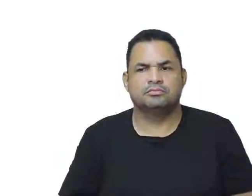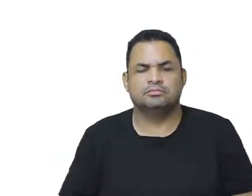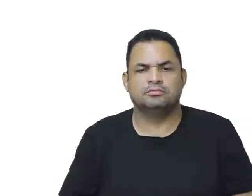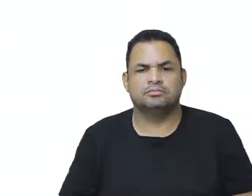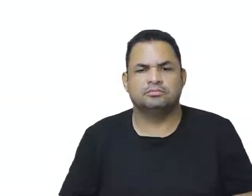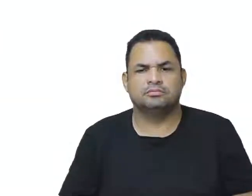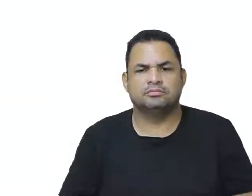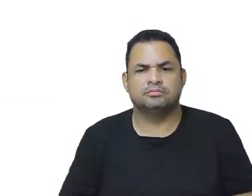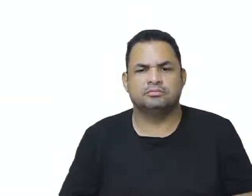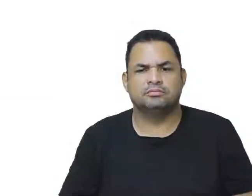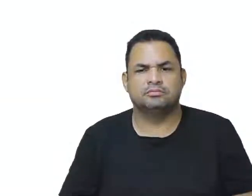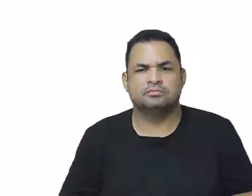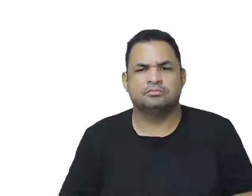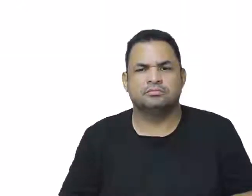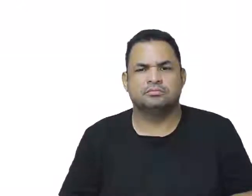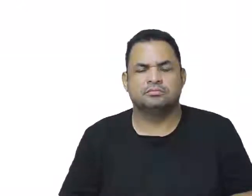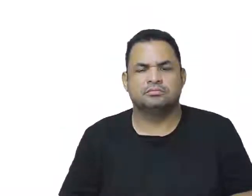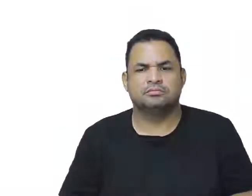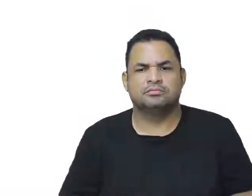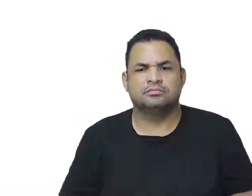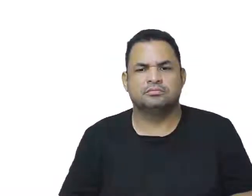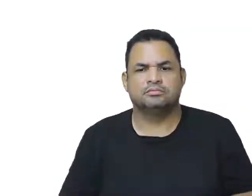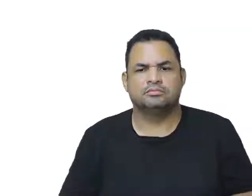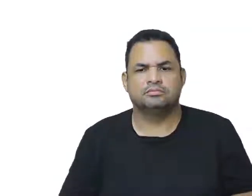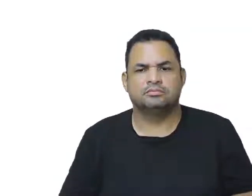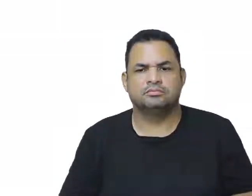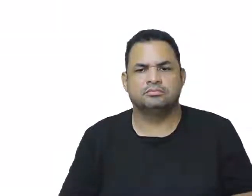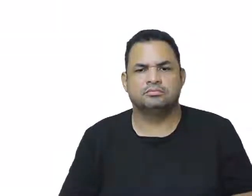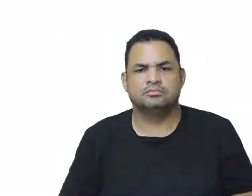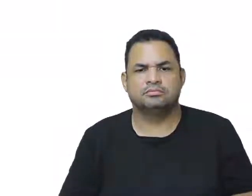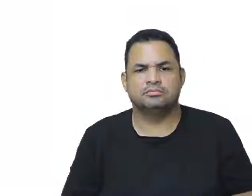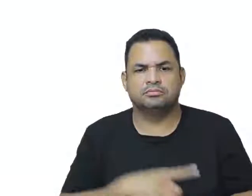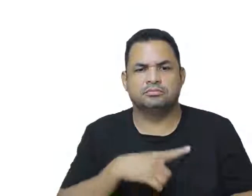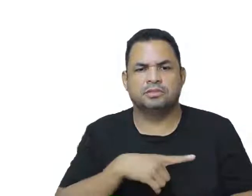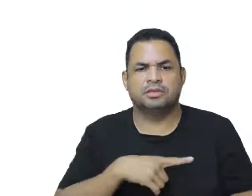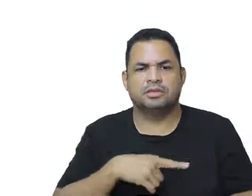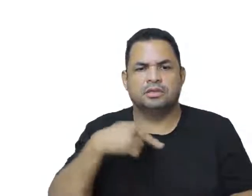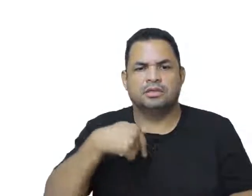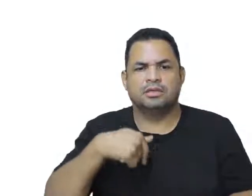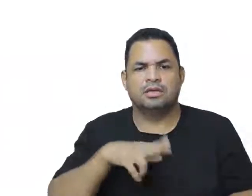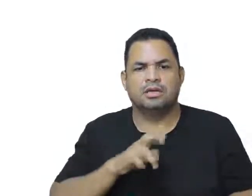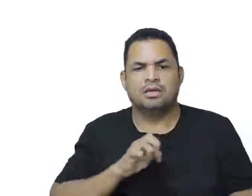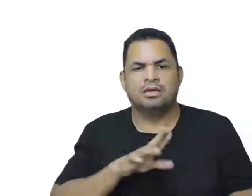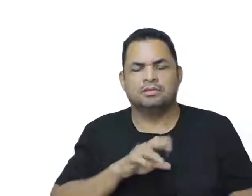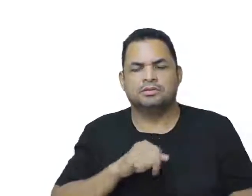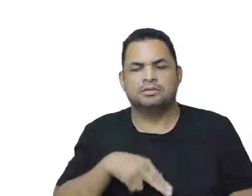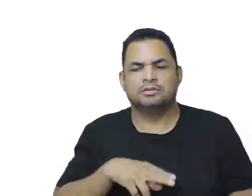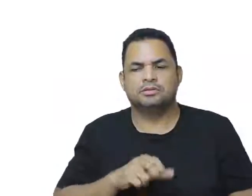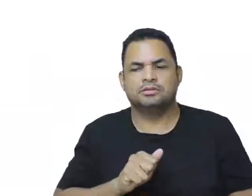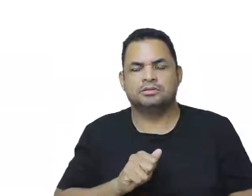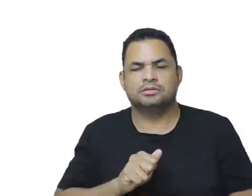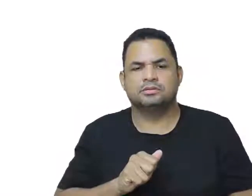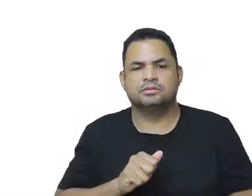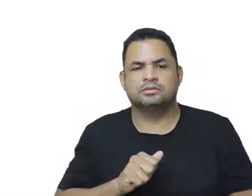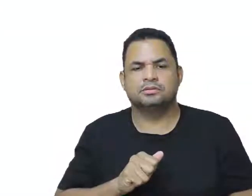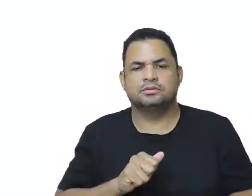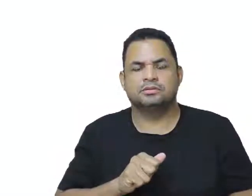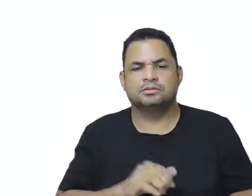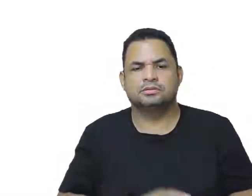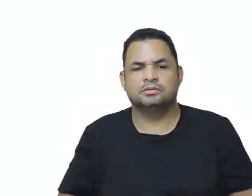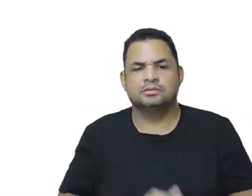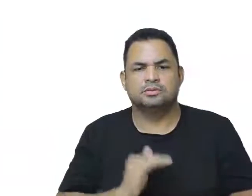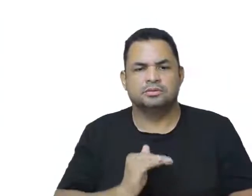tem a queratina que eu falei ainda agora, né? Você pode ver que ela fica numa posição